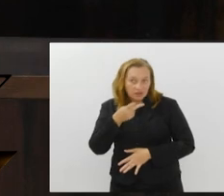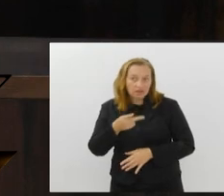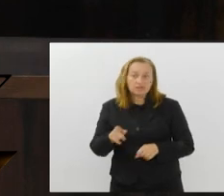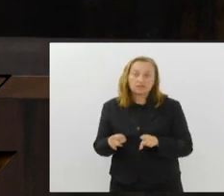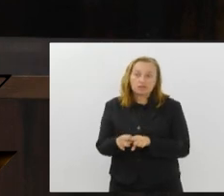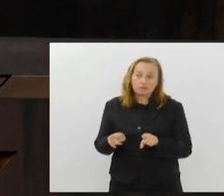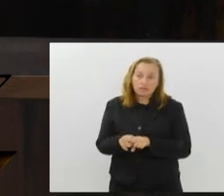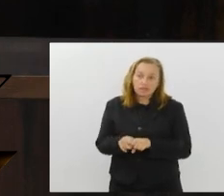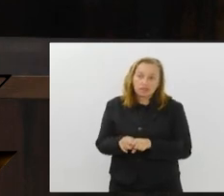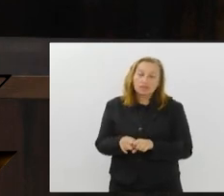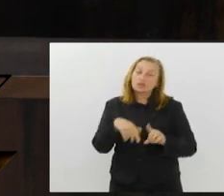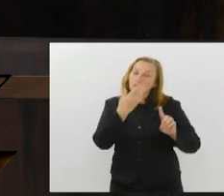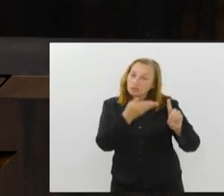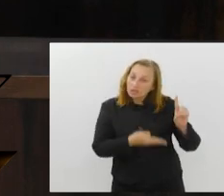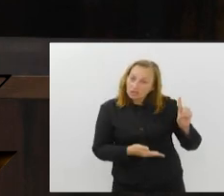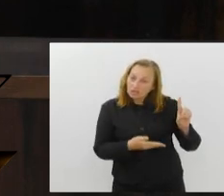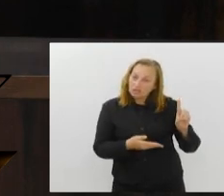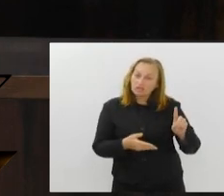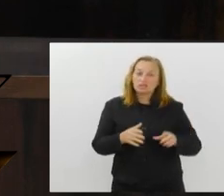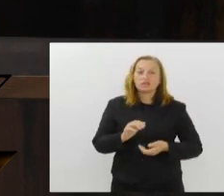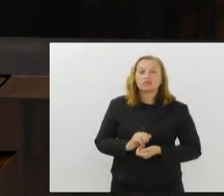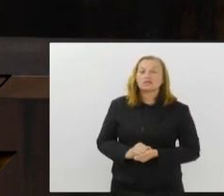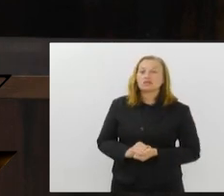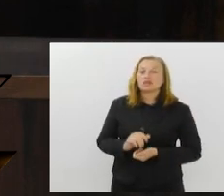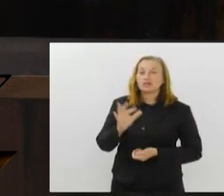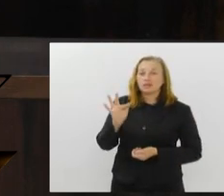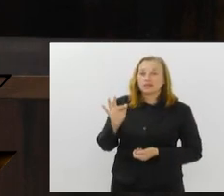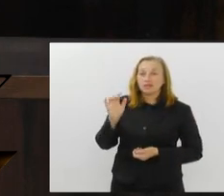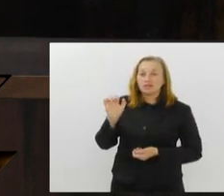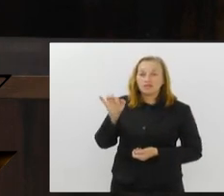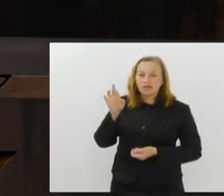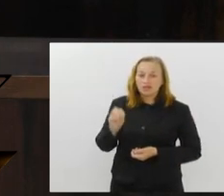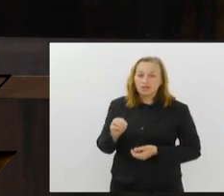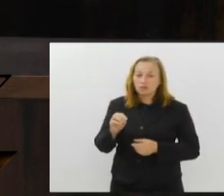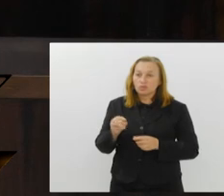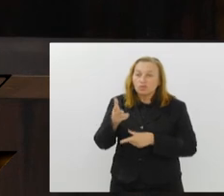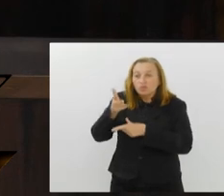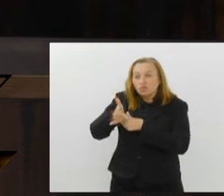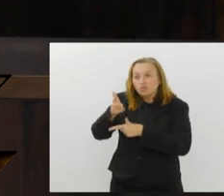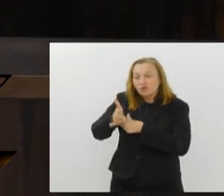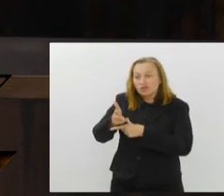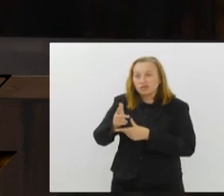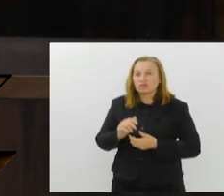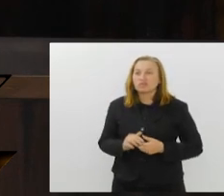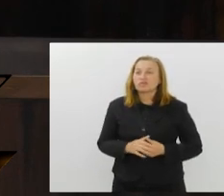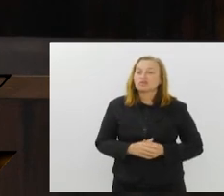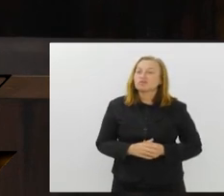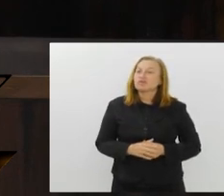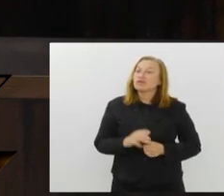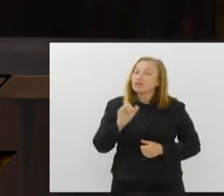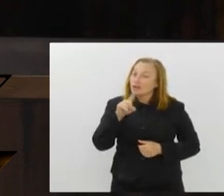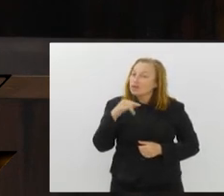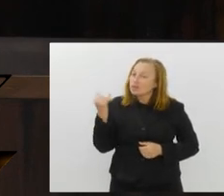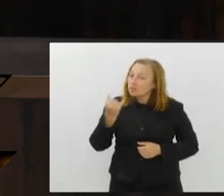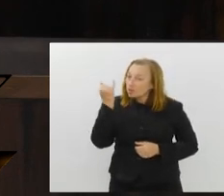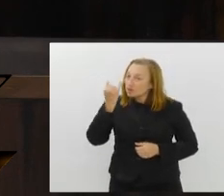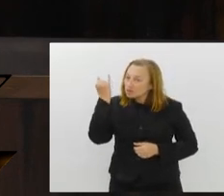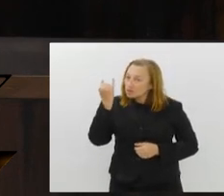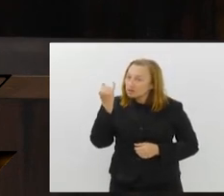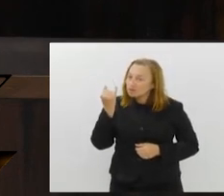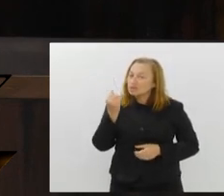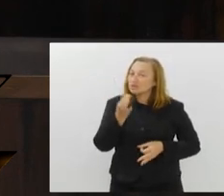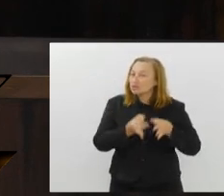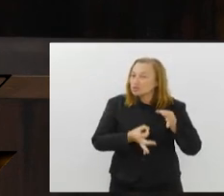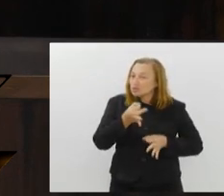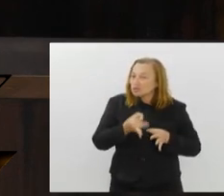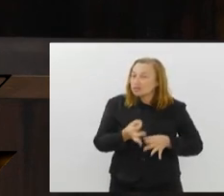do nosso homenageado Fernando Fernandes nós vamos ver um curto vídeo que é muito importante uma das justificativas